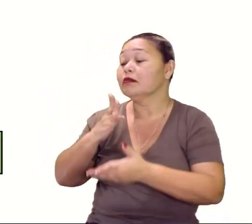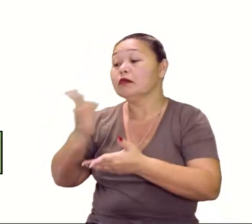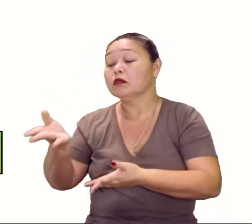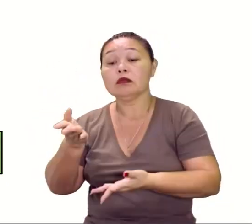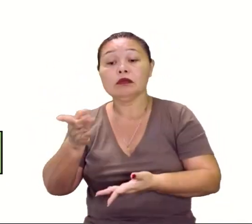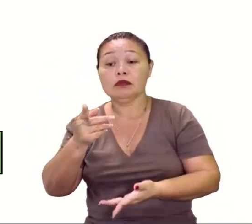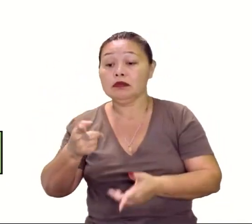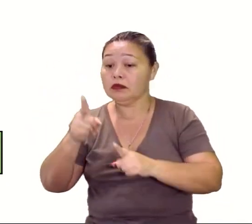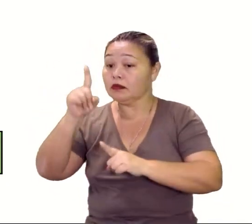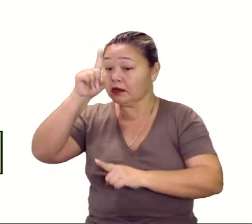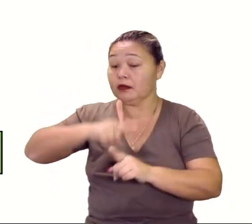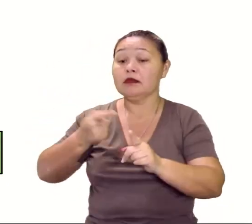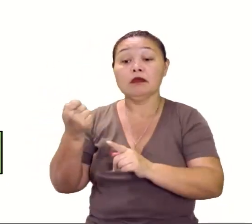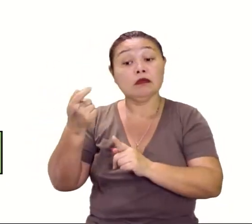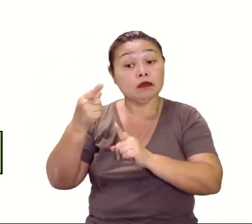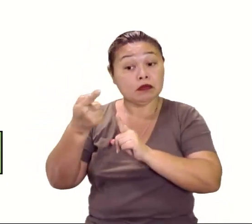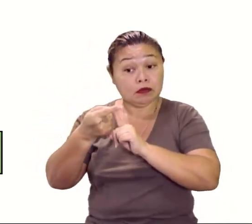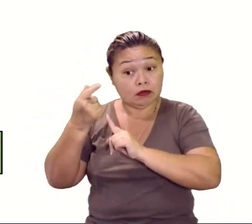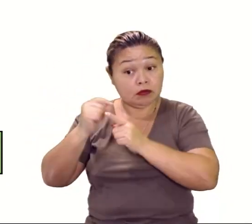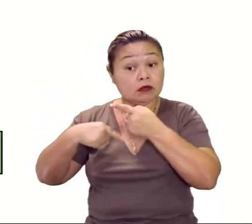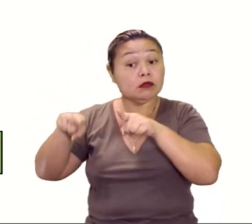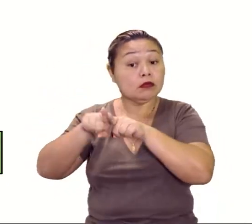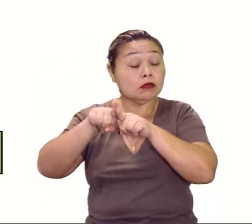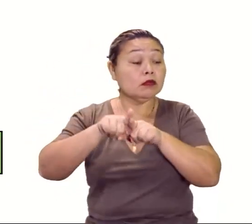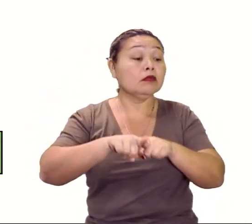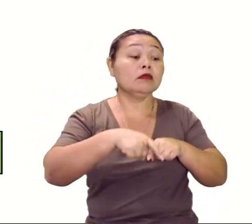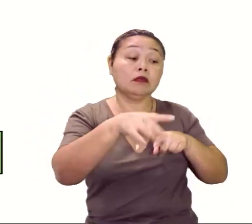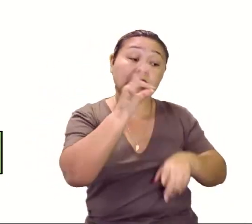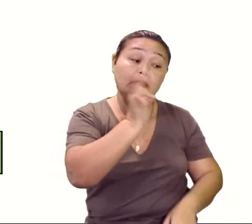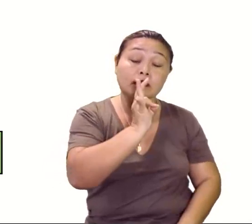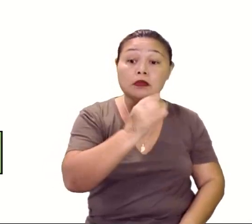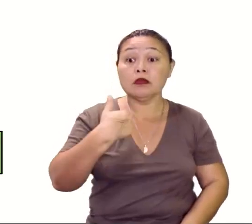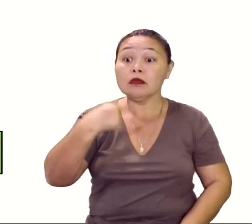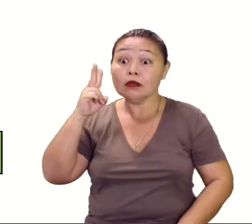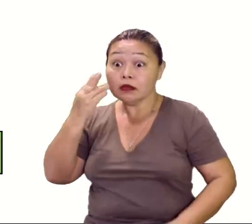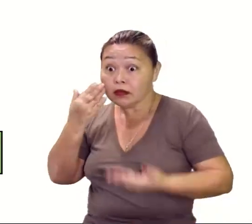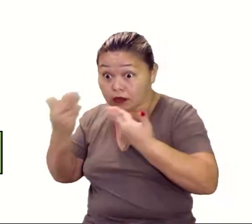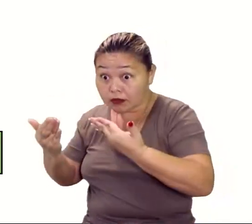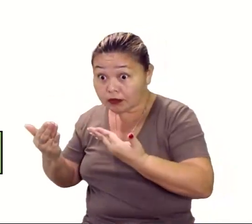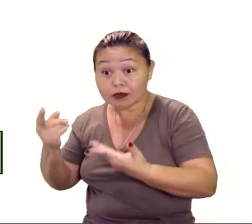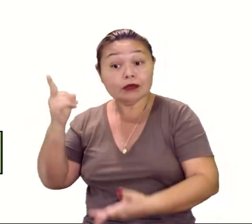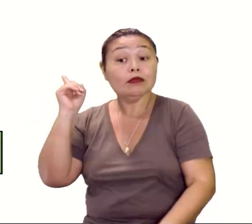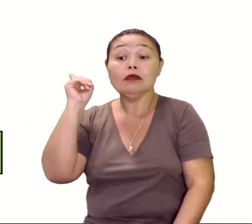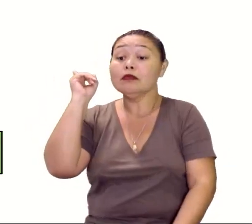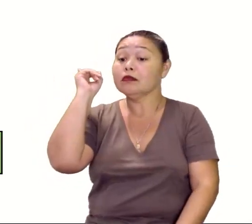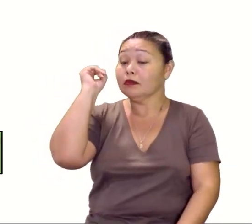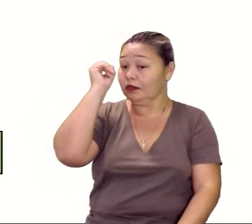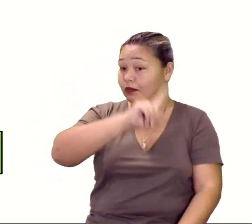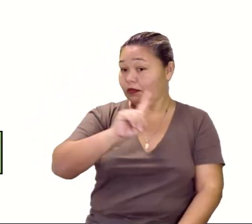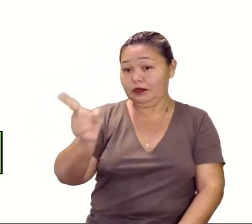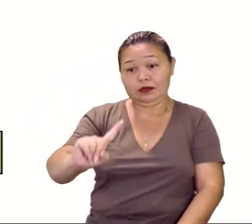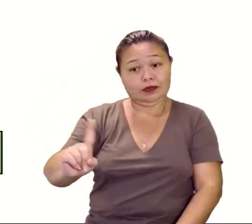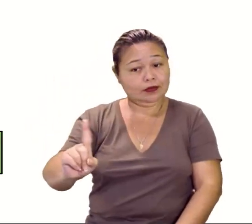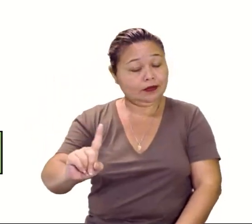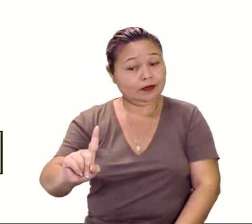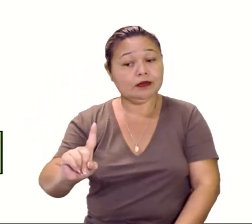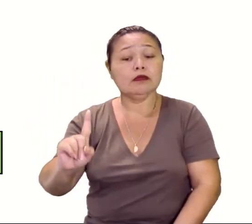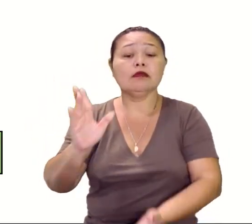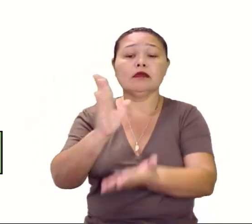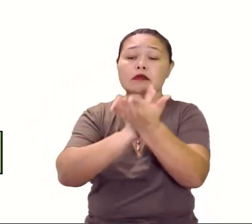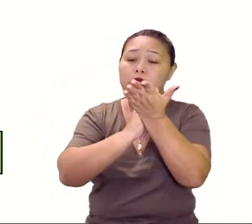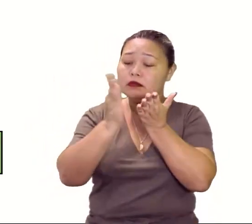de milho e café. bacana, né? Vocês viram que não é difícil? Tranquilo, né? Aí, Uma vez que a gente começa